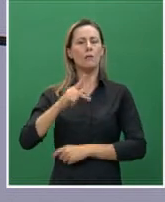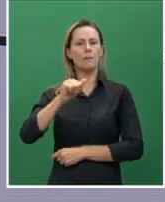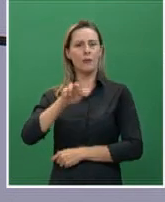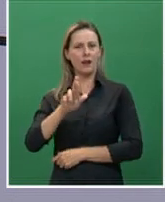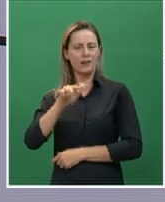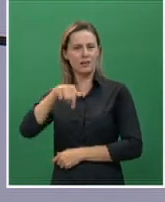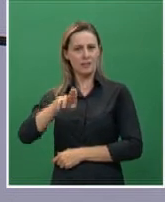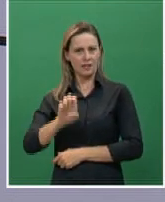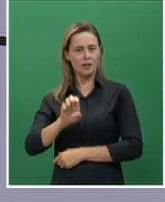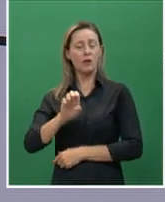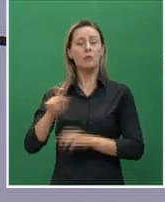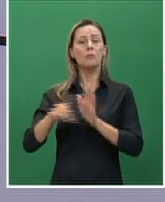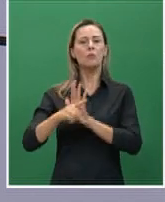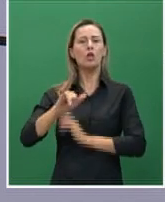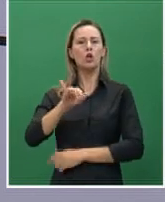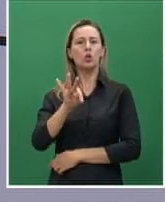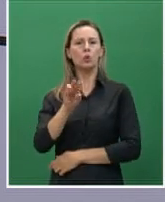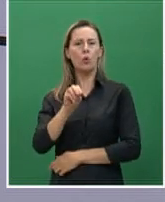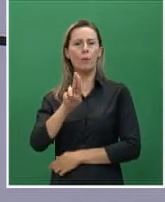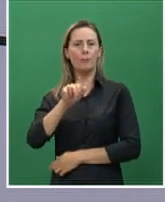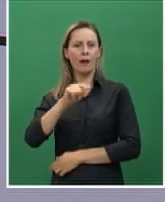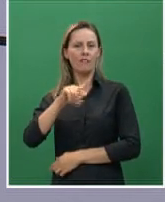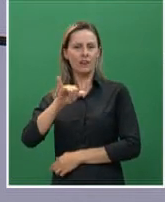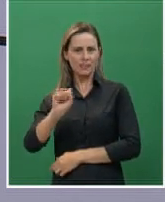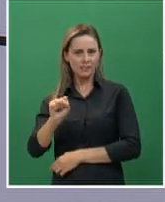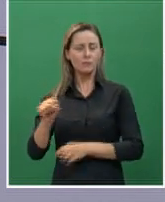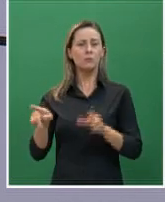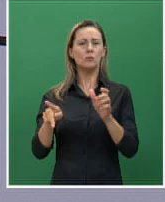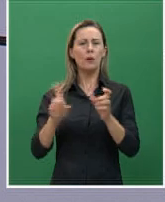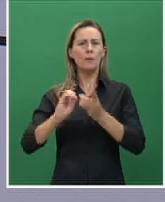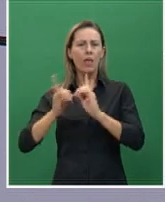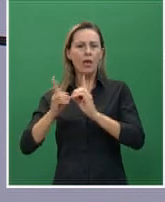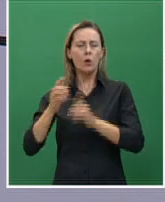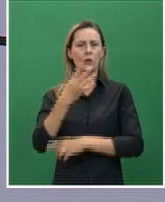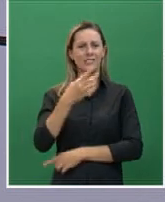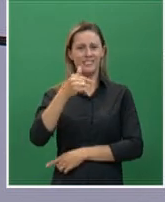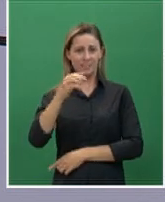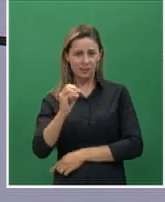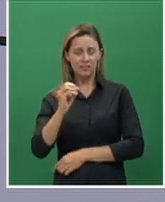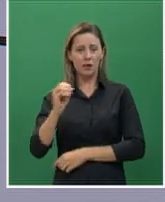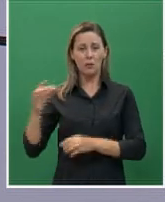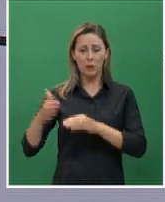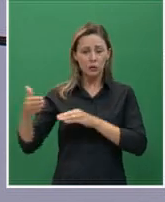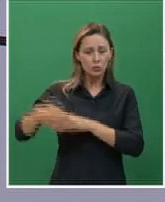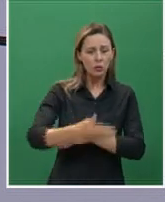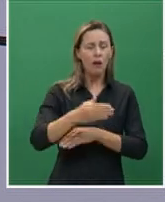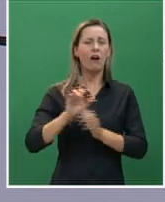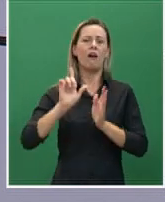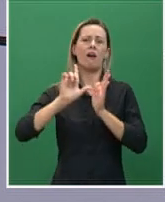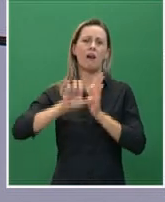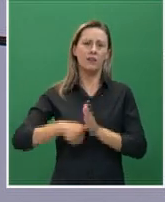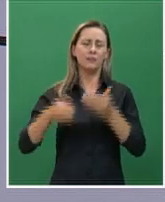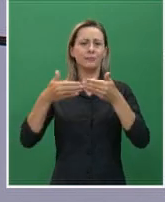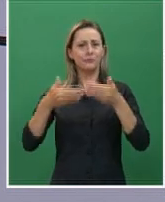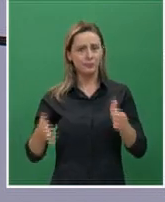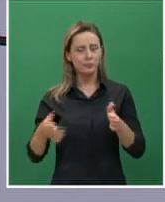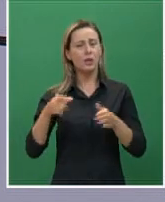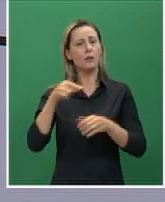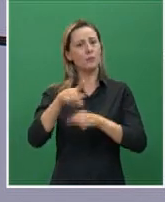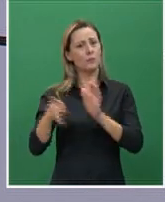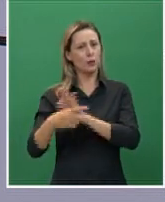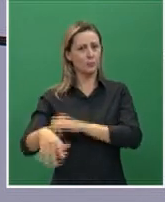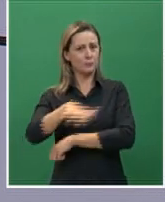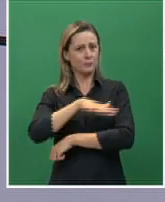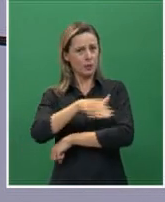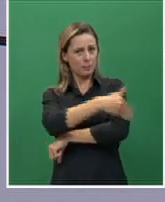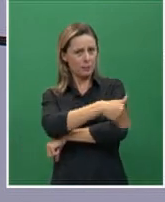e o parque das itoupavas está agora depois que a br-470 passou lá e acabou atrasando efetivamente abertura desse pago por